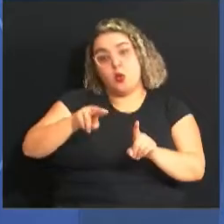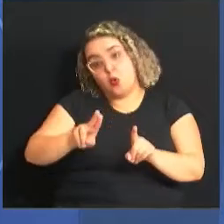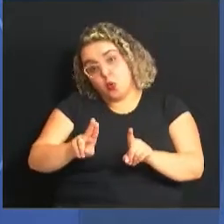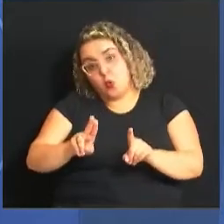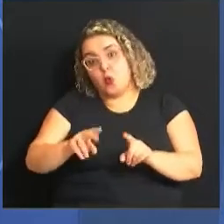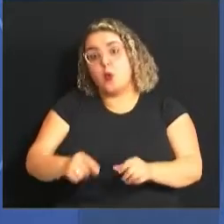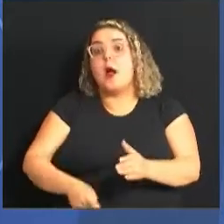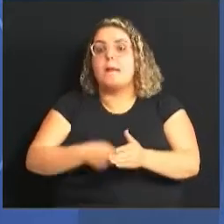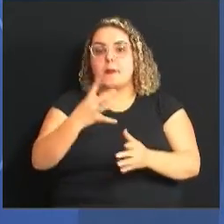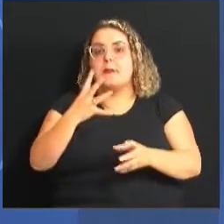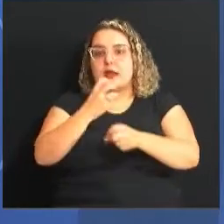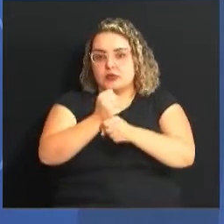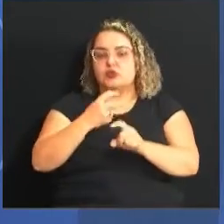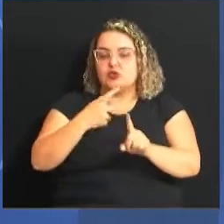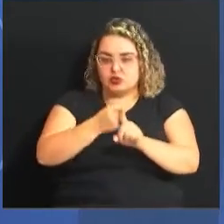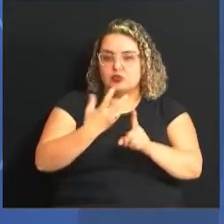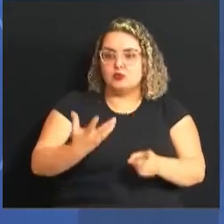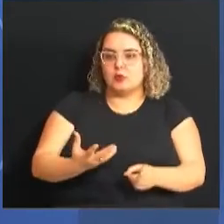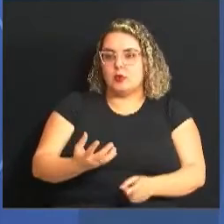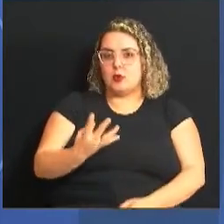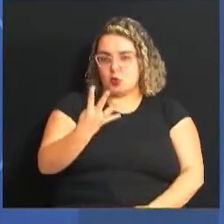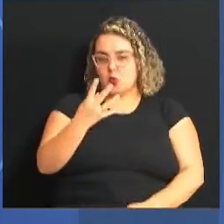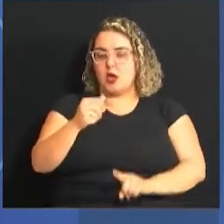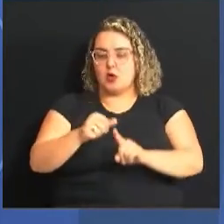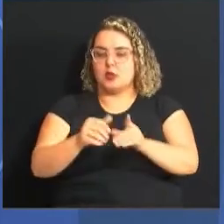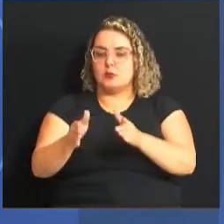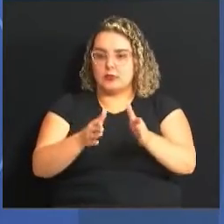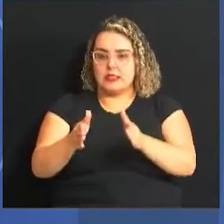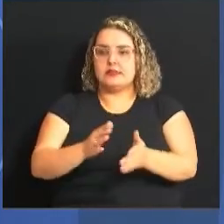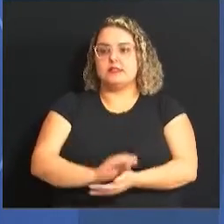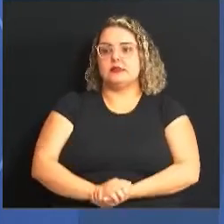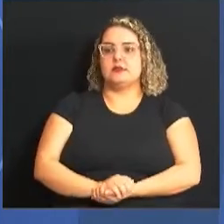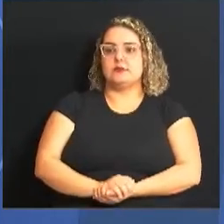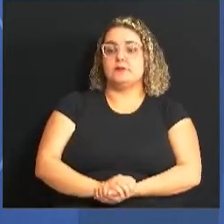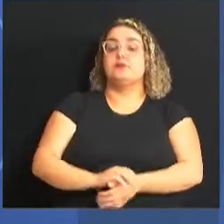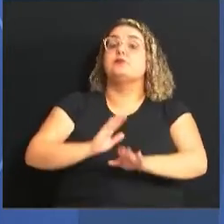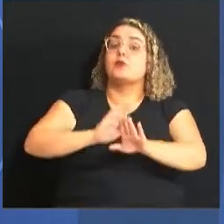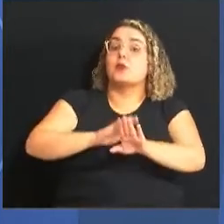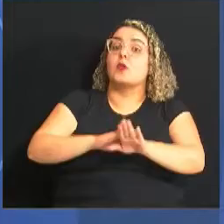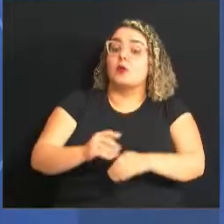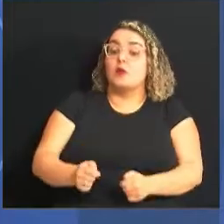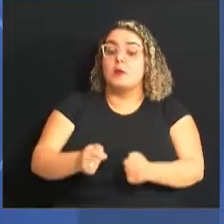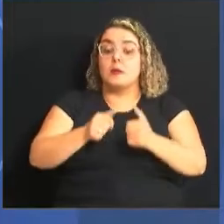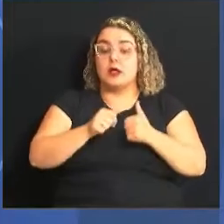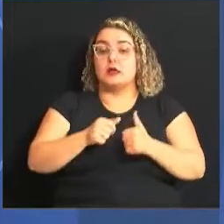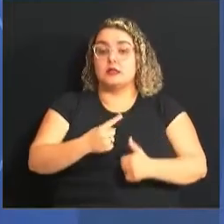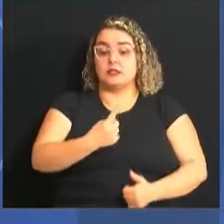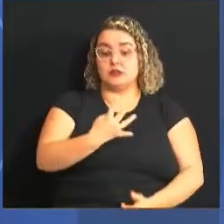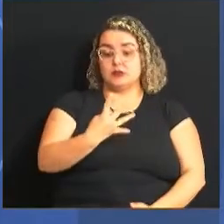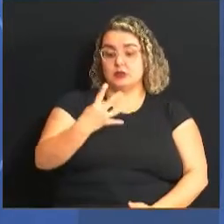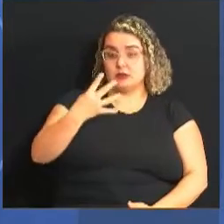de reforço há pelo menos 4 meses. A medida vai beneficiar